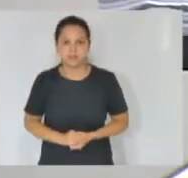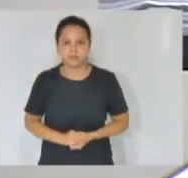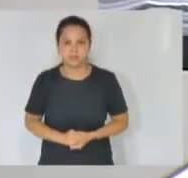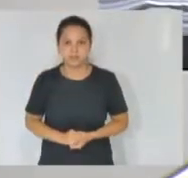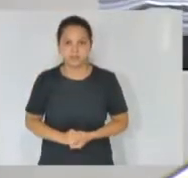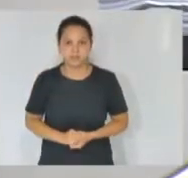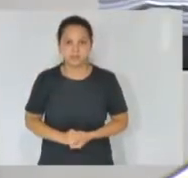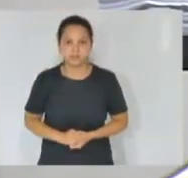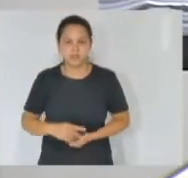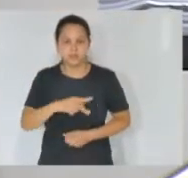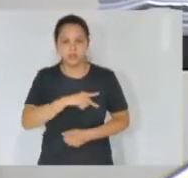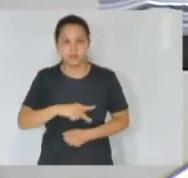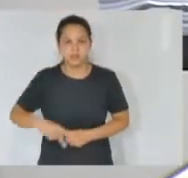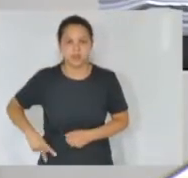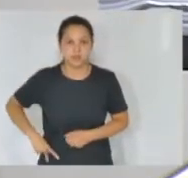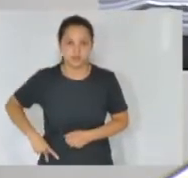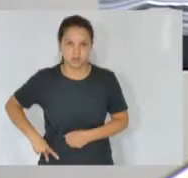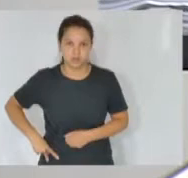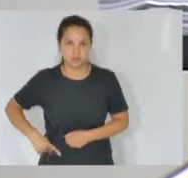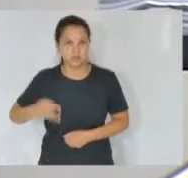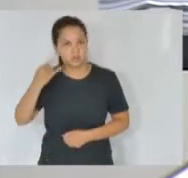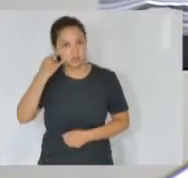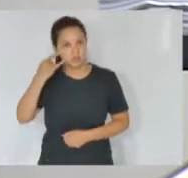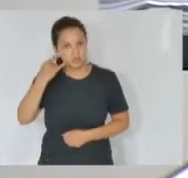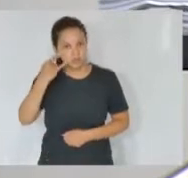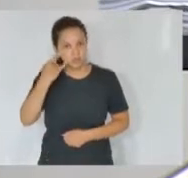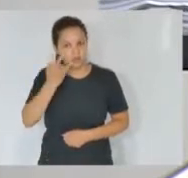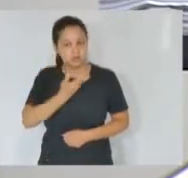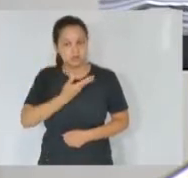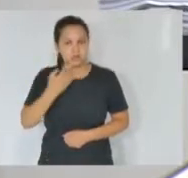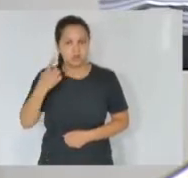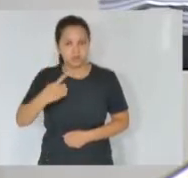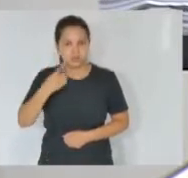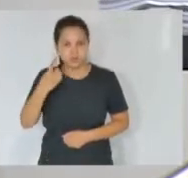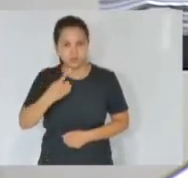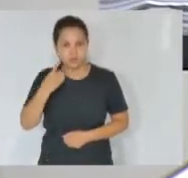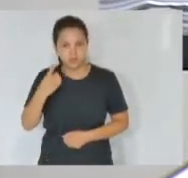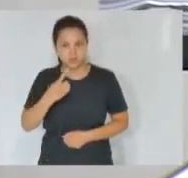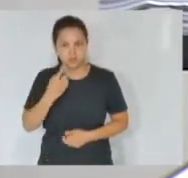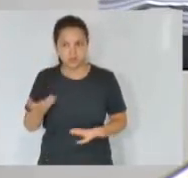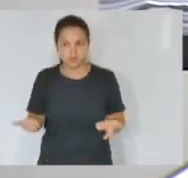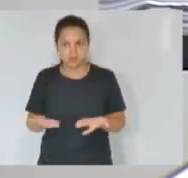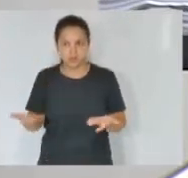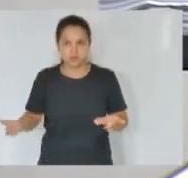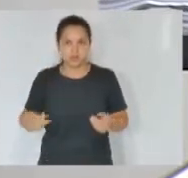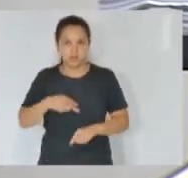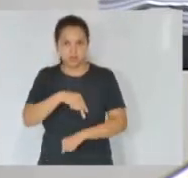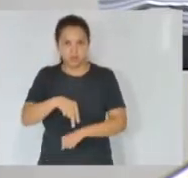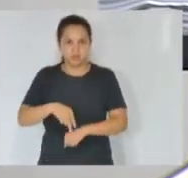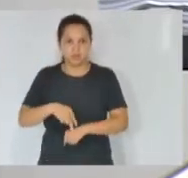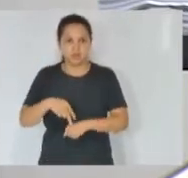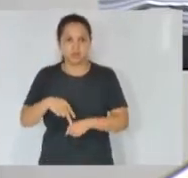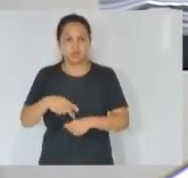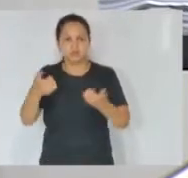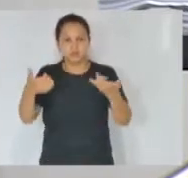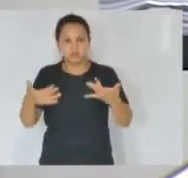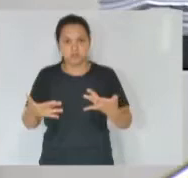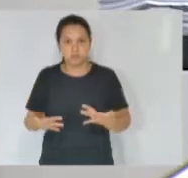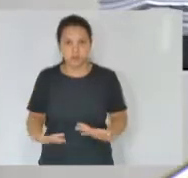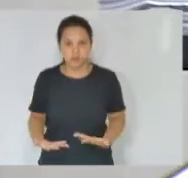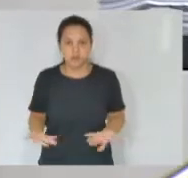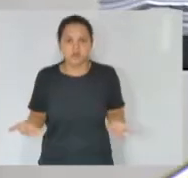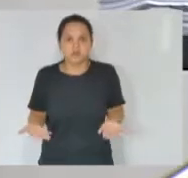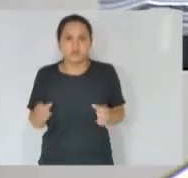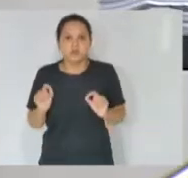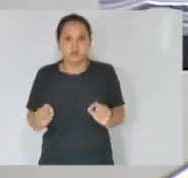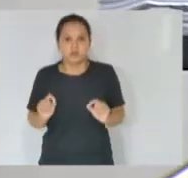Senhor presidente Mauro de Landau, colegas deputados, o que me traz à tribuna na tarde de hoje,